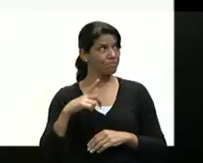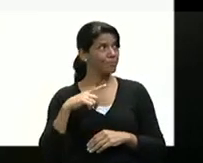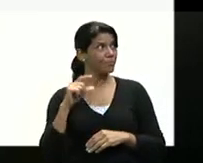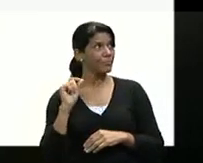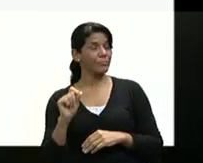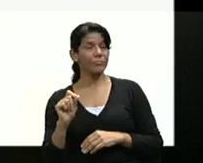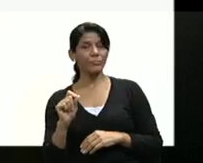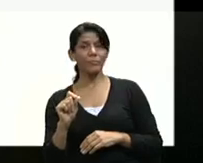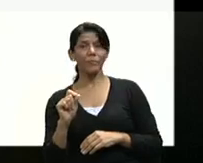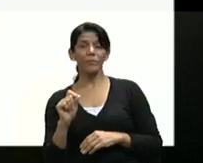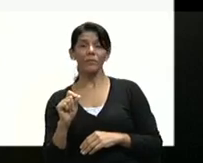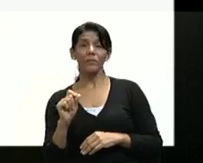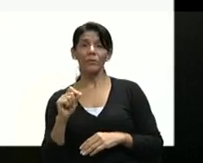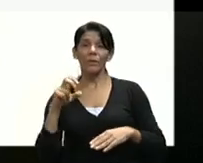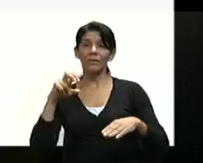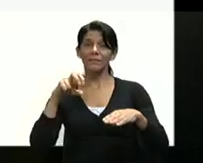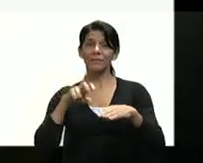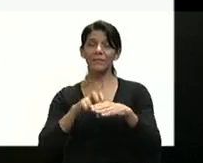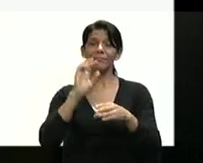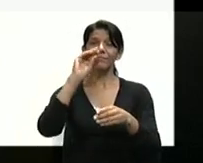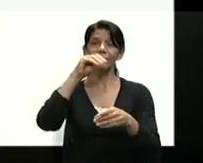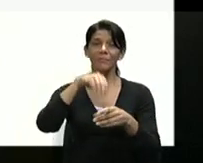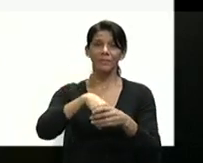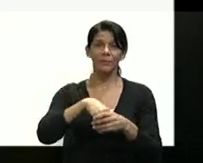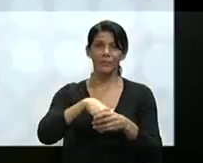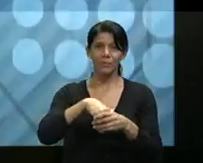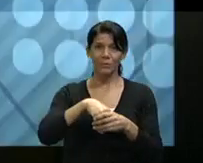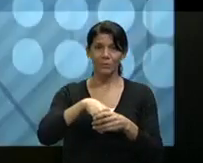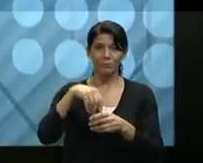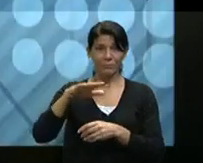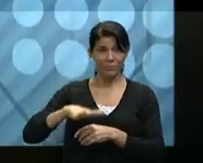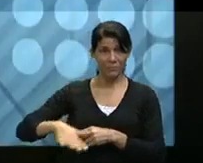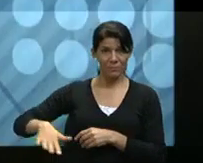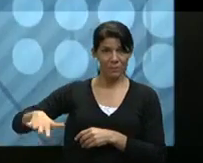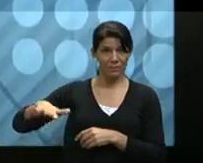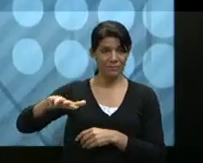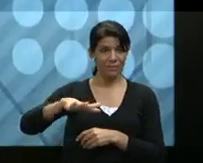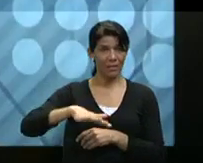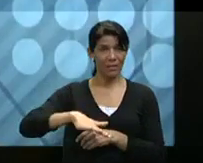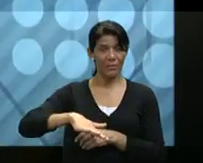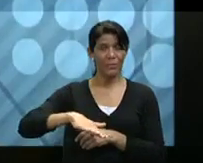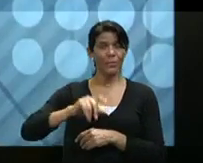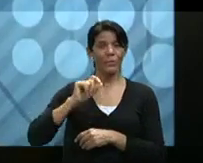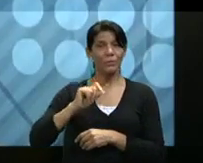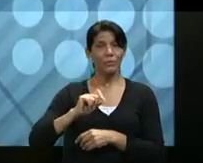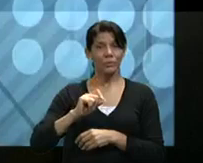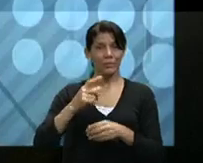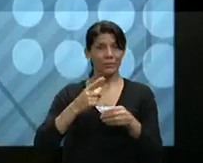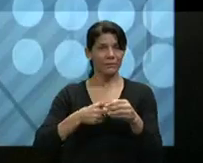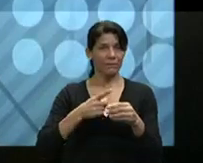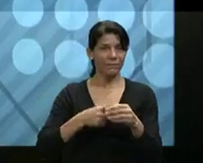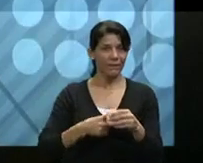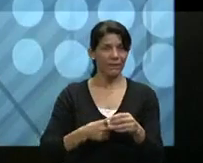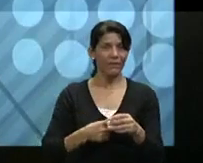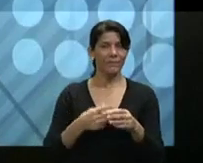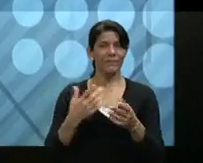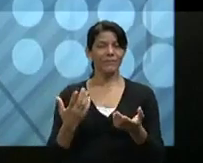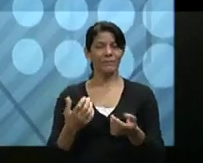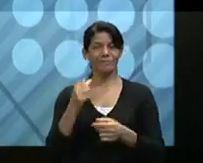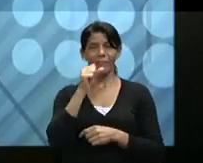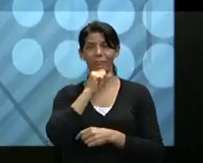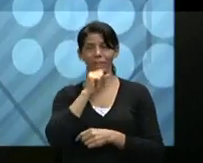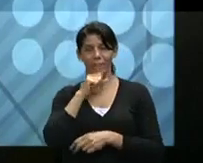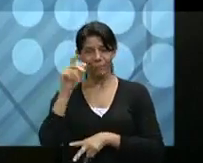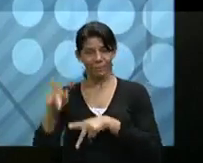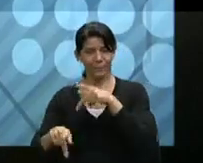aí os acidentes inseridos dentro desse cenário de urbanização, de